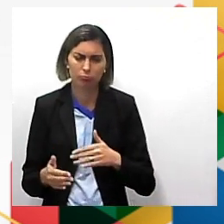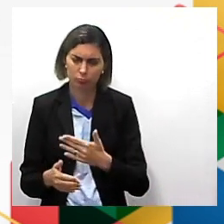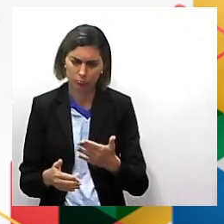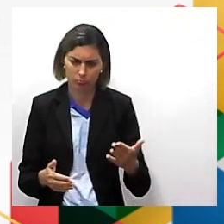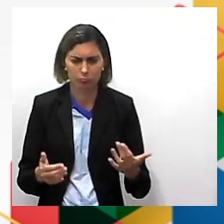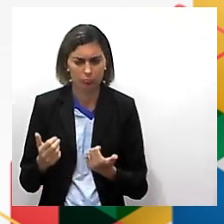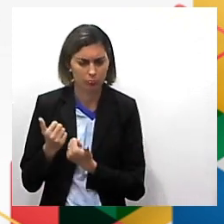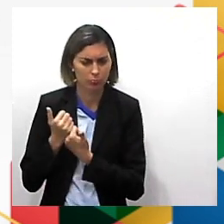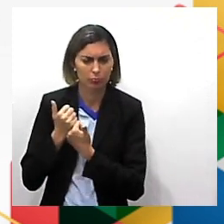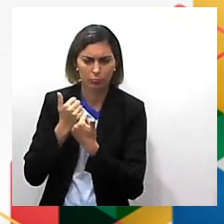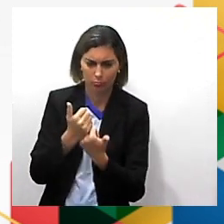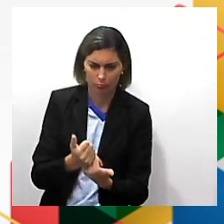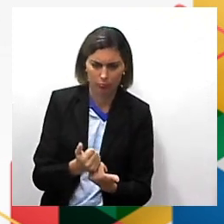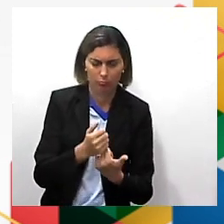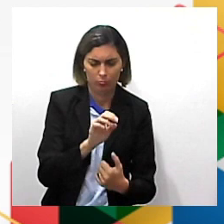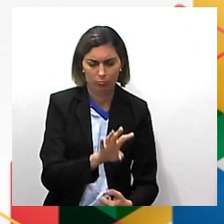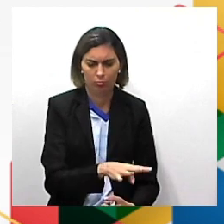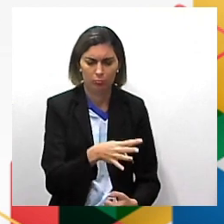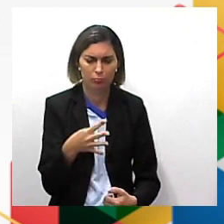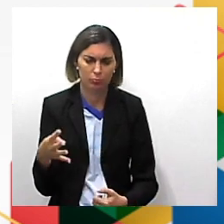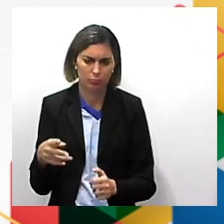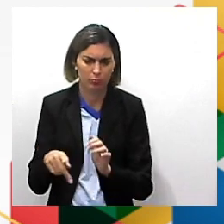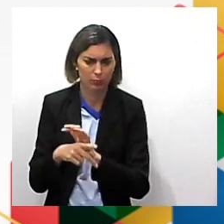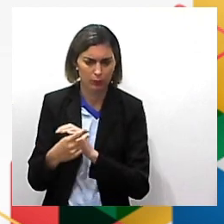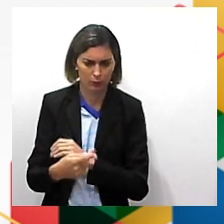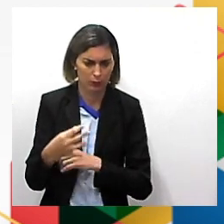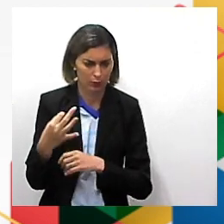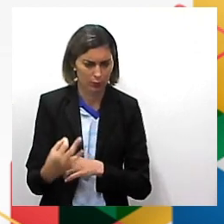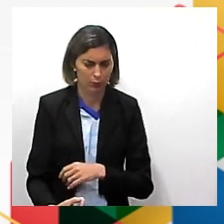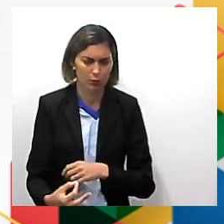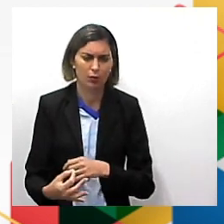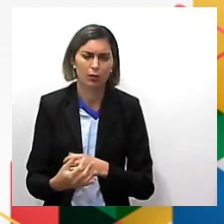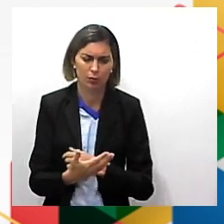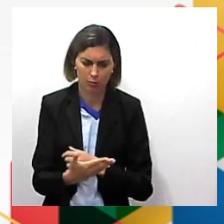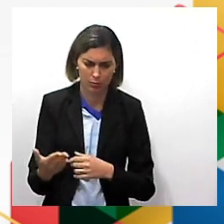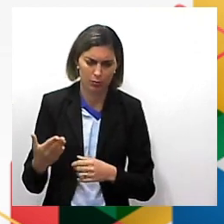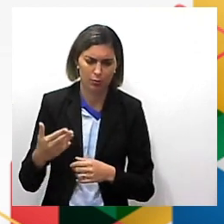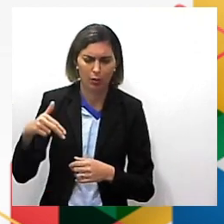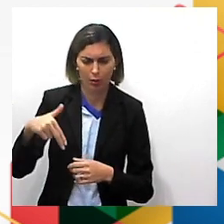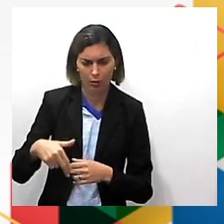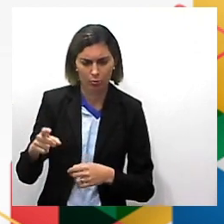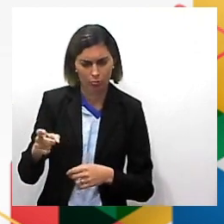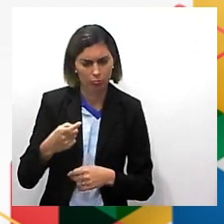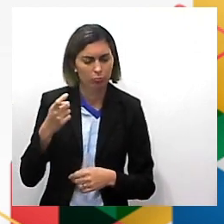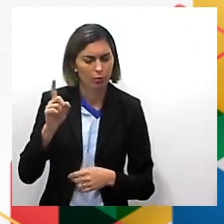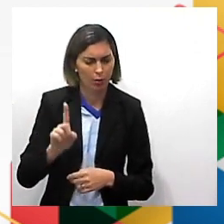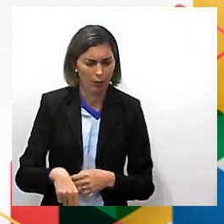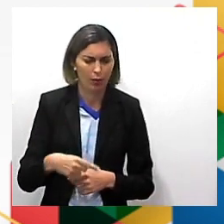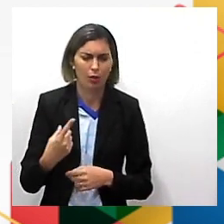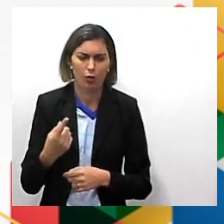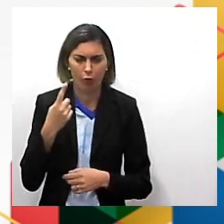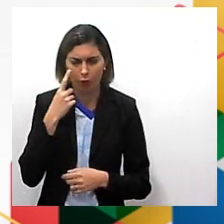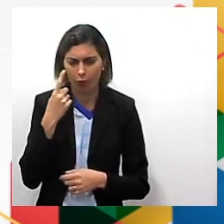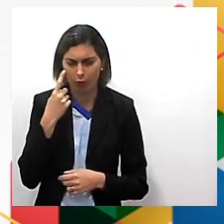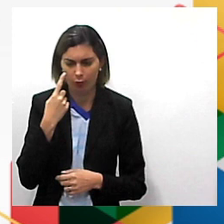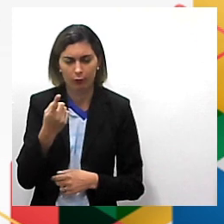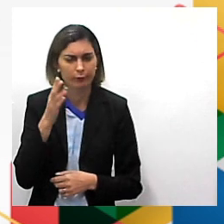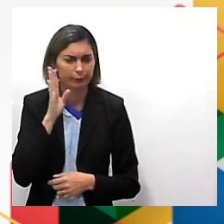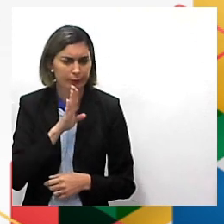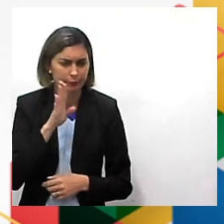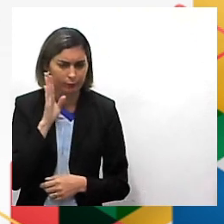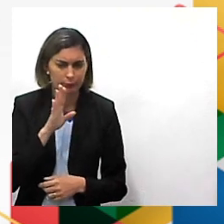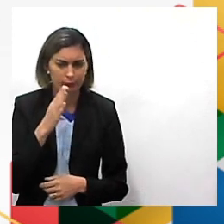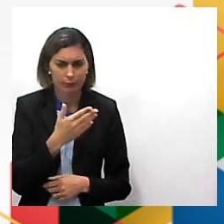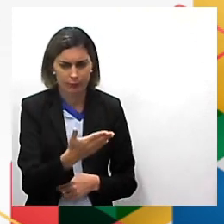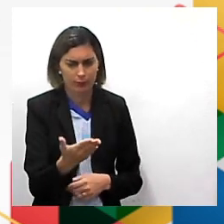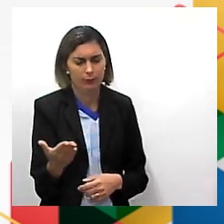a representação gráfica correta para esse montante M de X é, olha que legal,